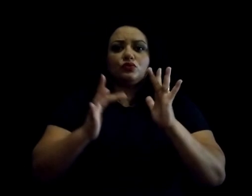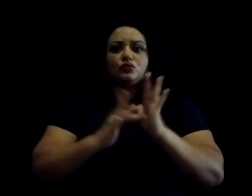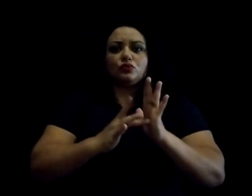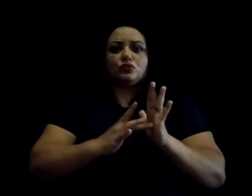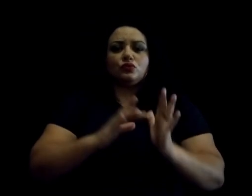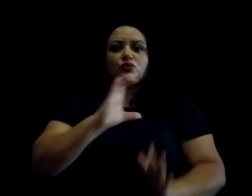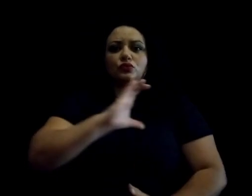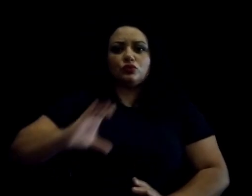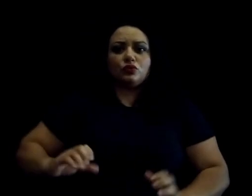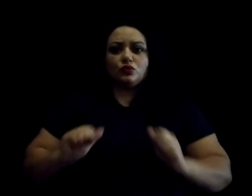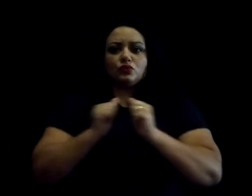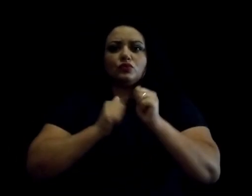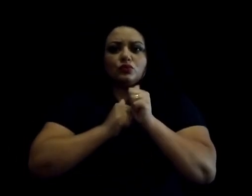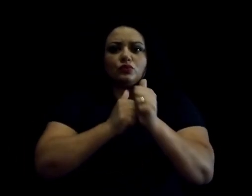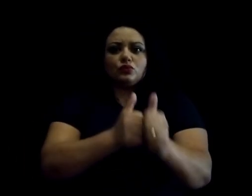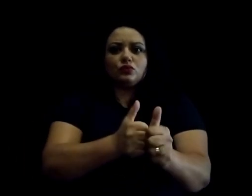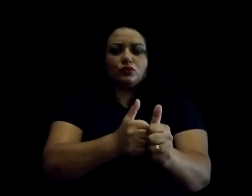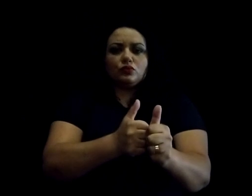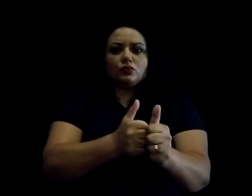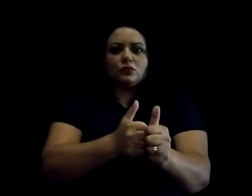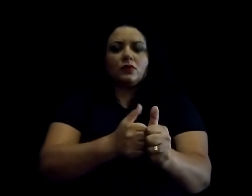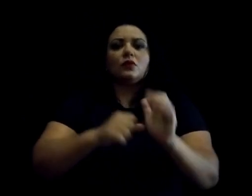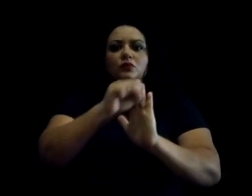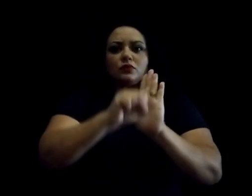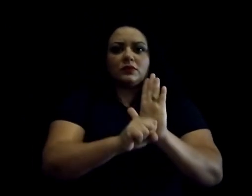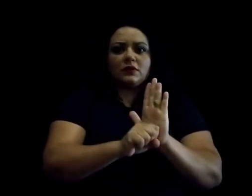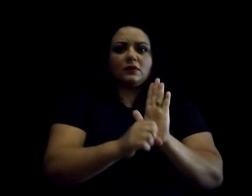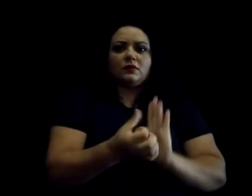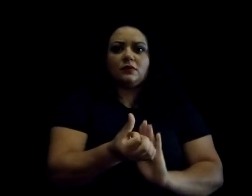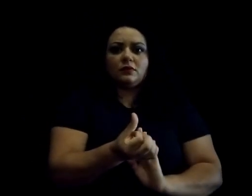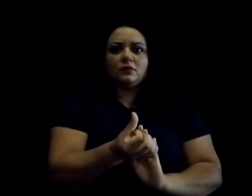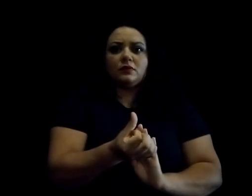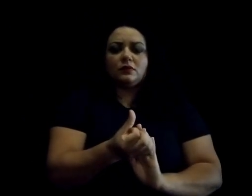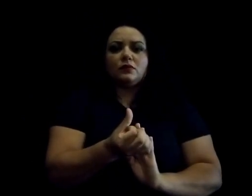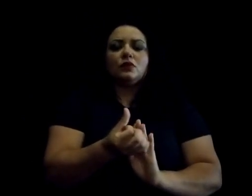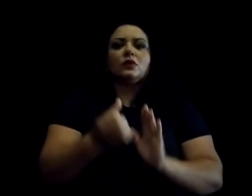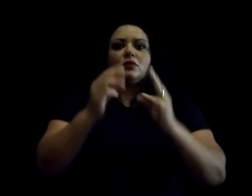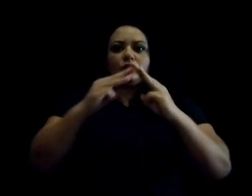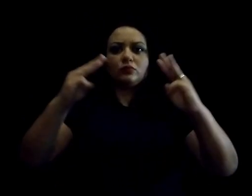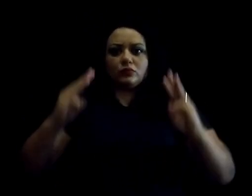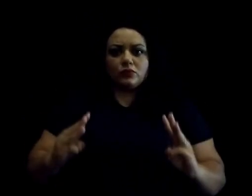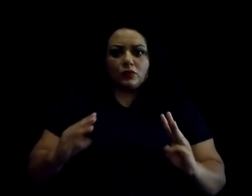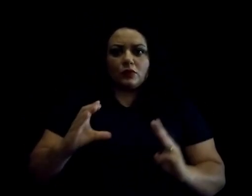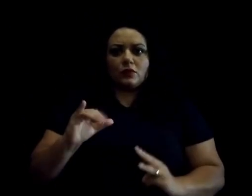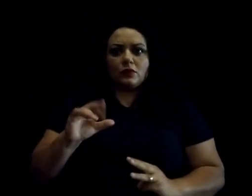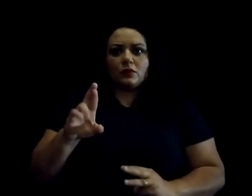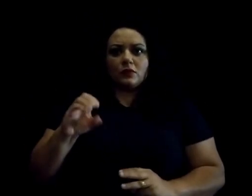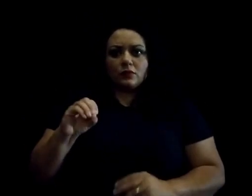Cristo e seus discípulos. Anônimo, século VI, Museu do Cairo.